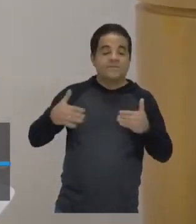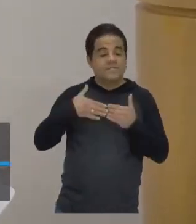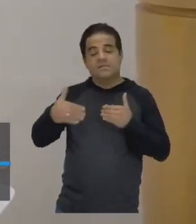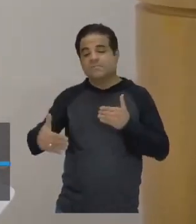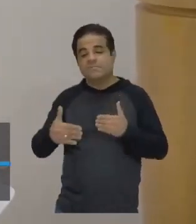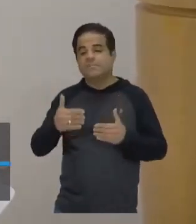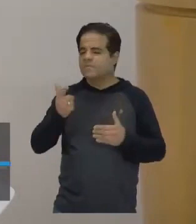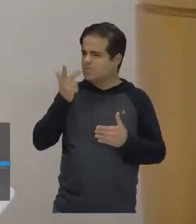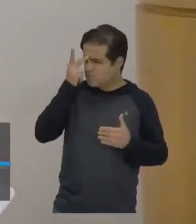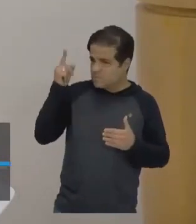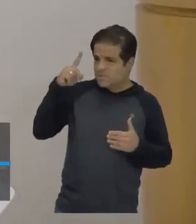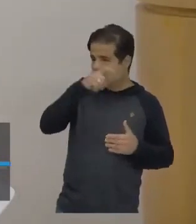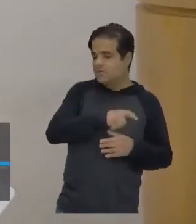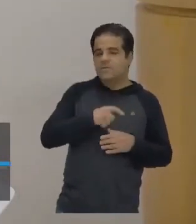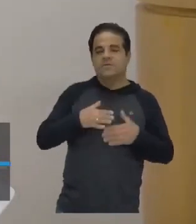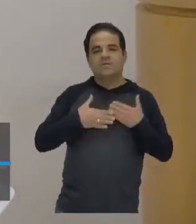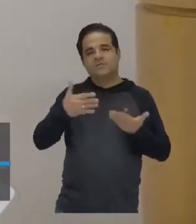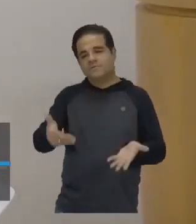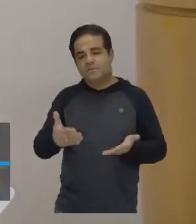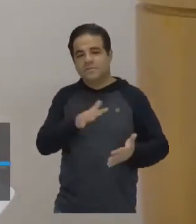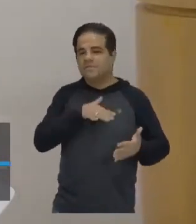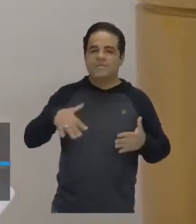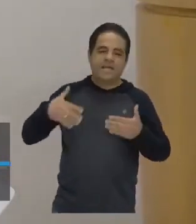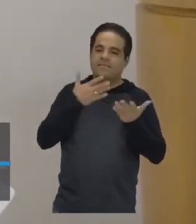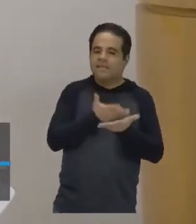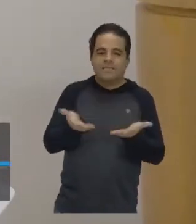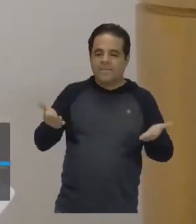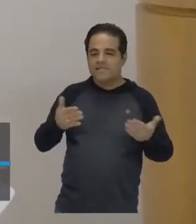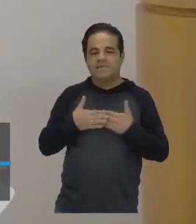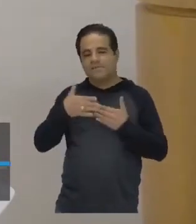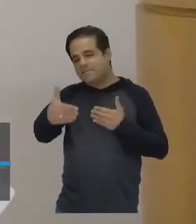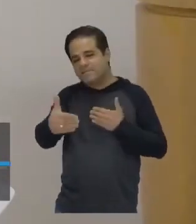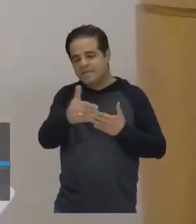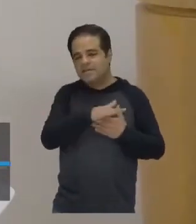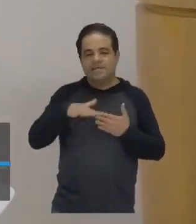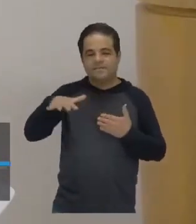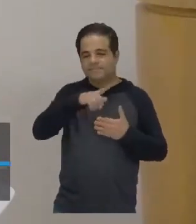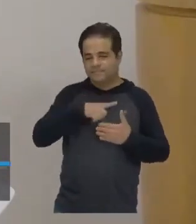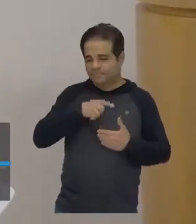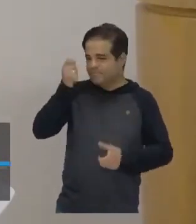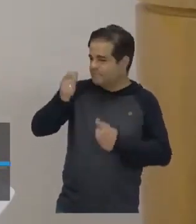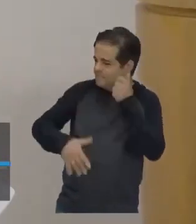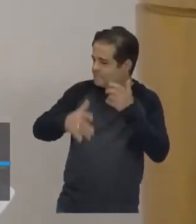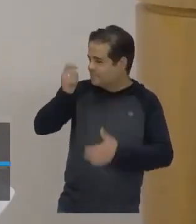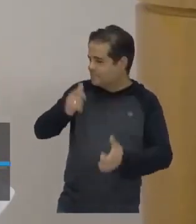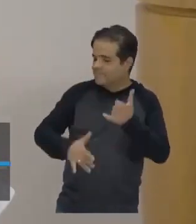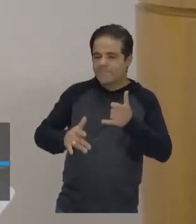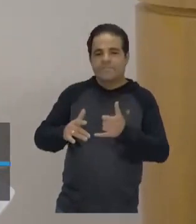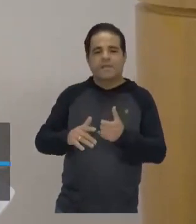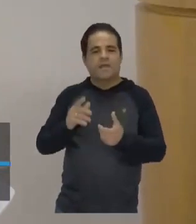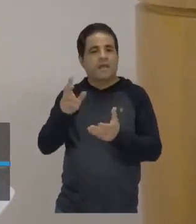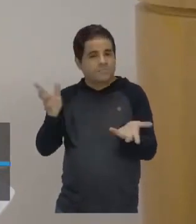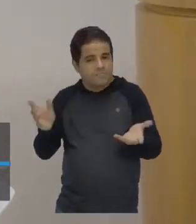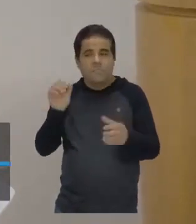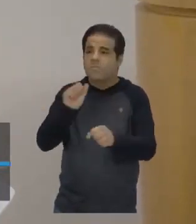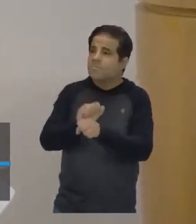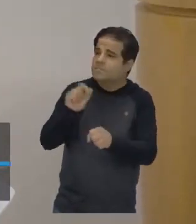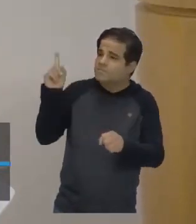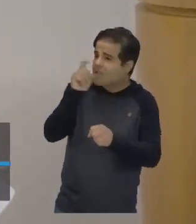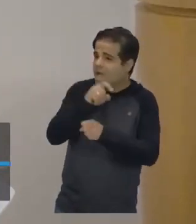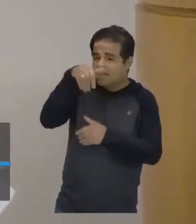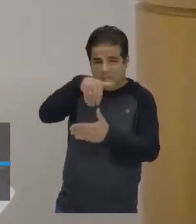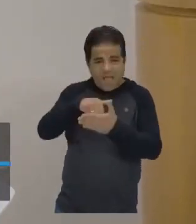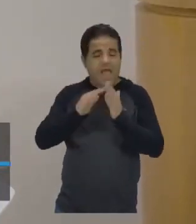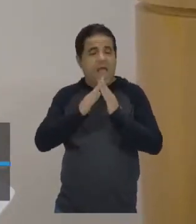manterem sozinhos, a comodidade... Ó, essa aqui é a professora Maria, a comodidade de morar na casa dos pais. Estão falando